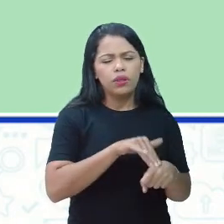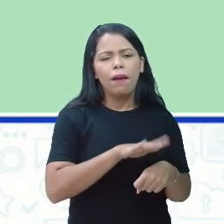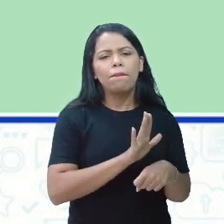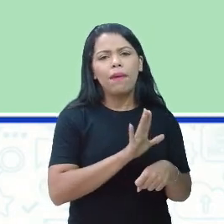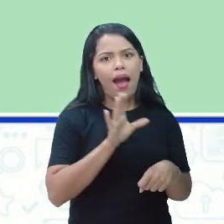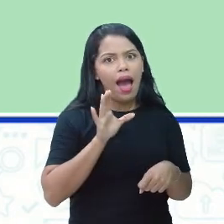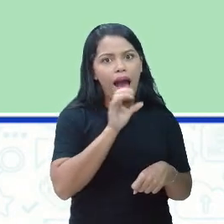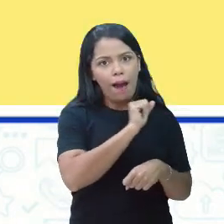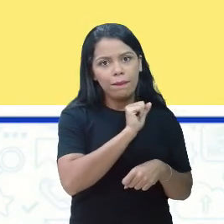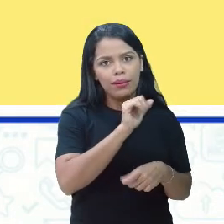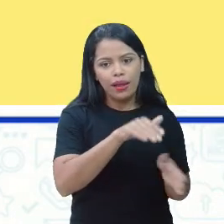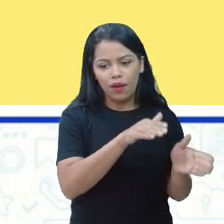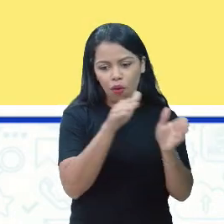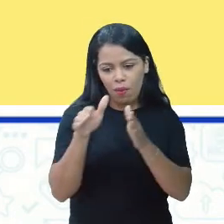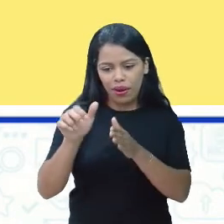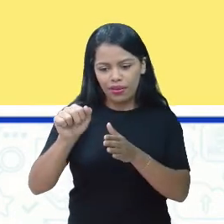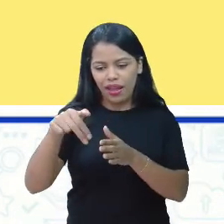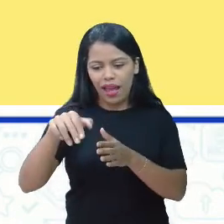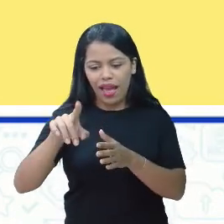a anedota.